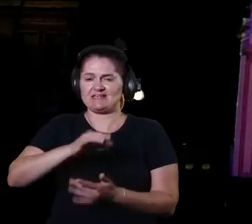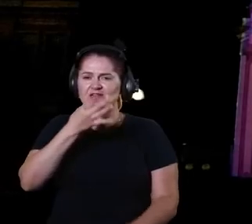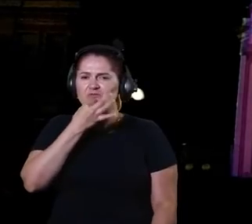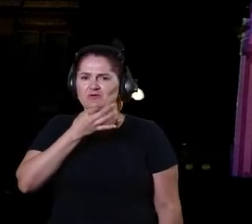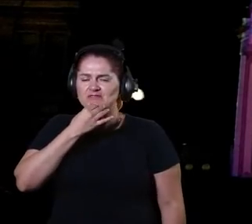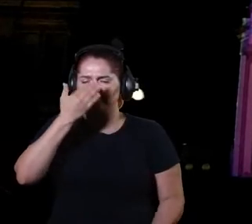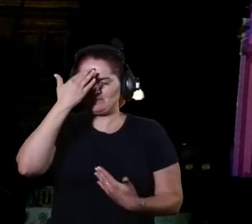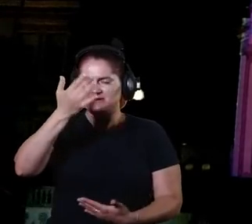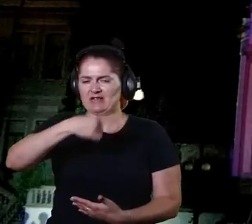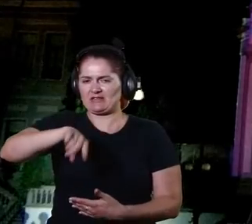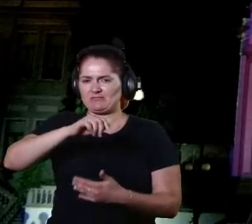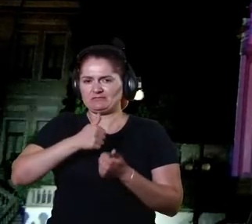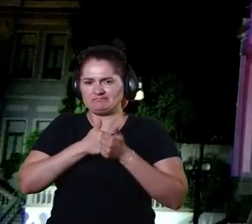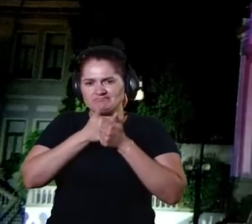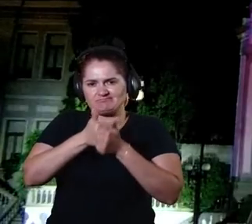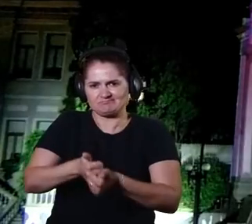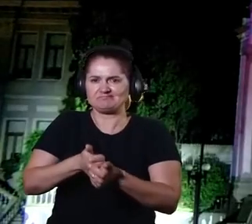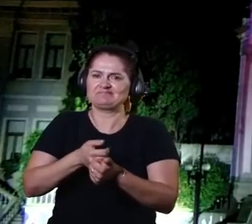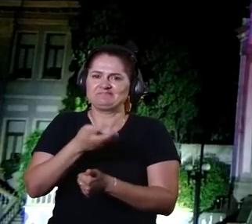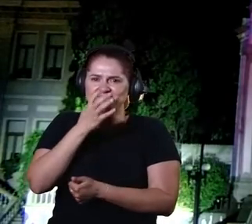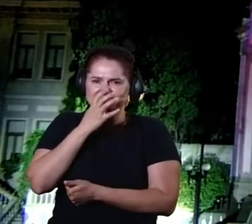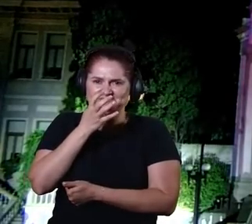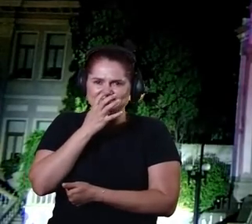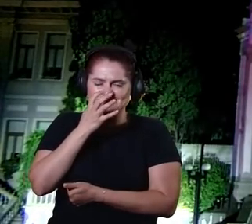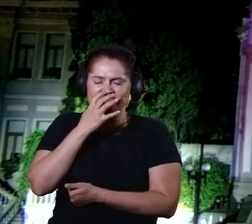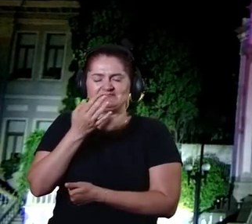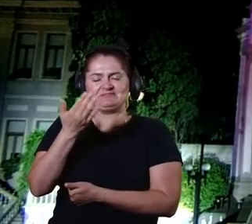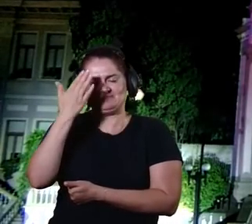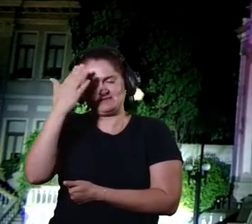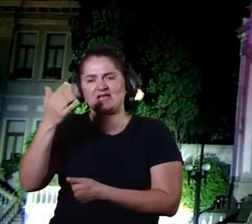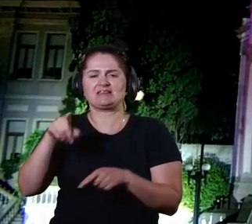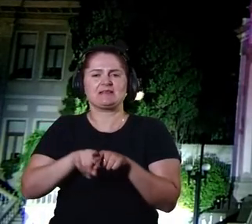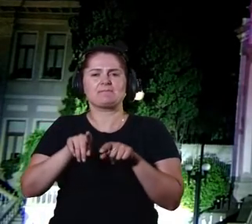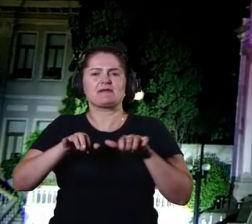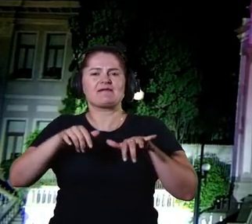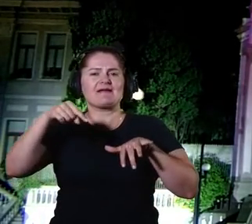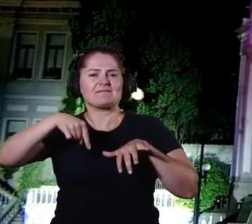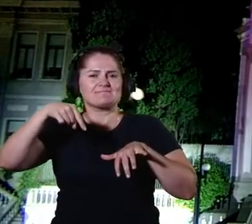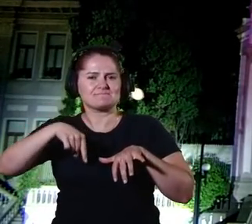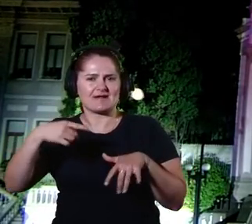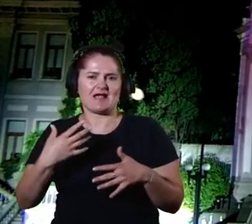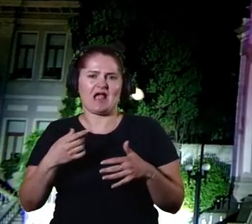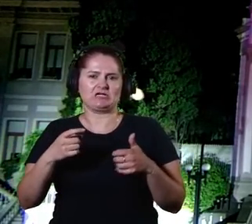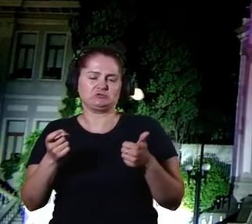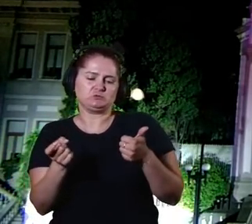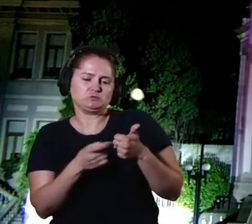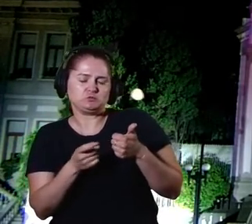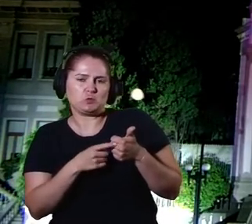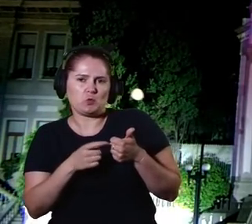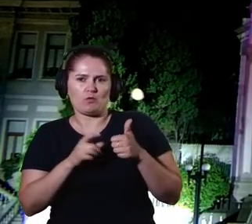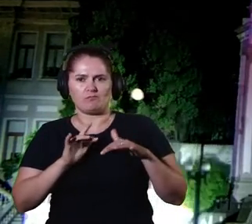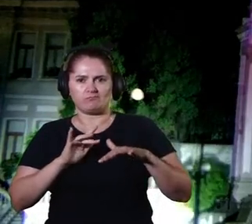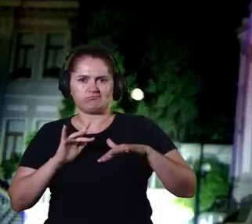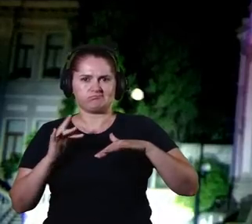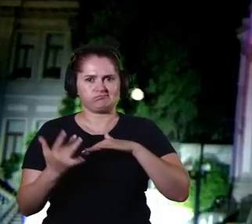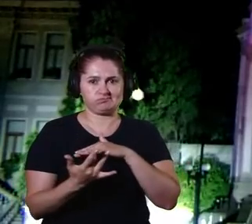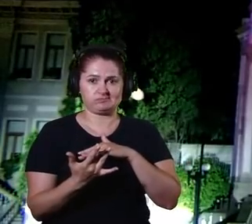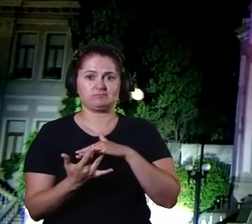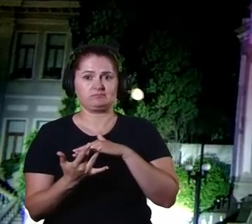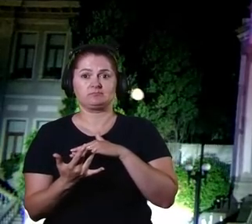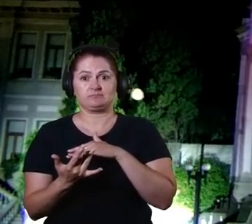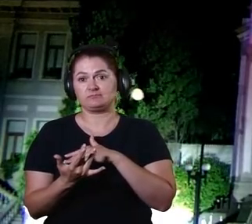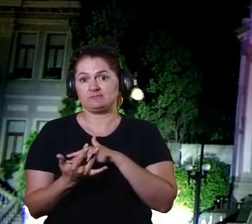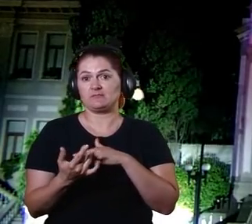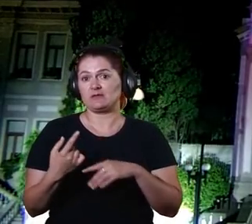sua companhia. Deixe sua mensagem, curta as páginas, as redes sociais. Quando o